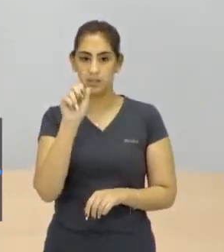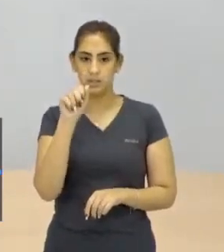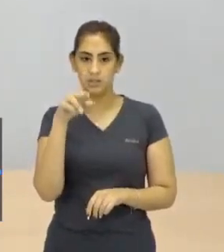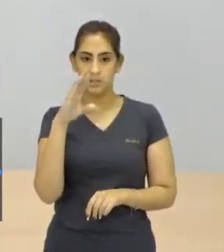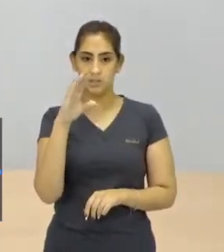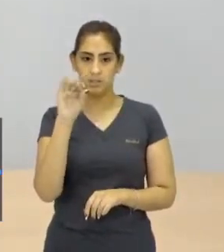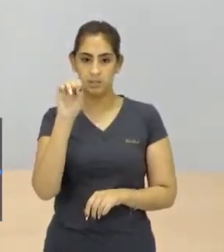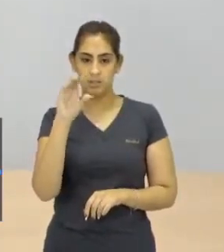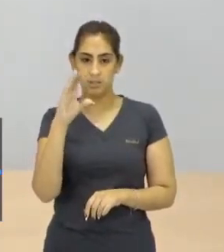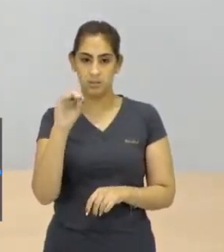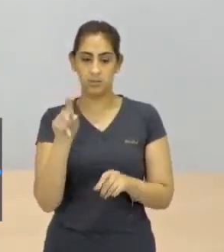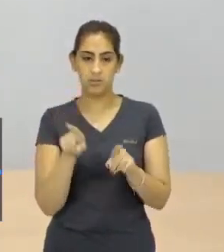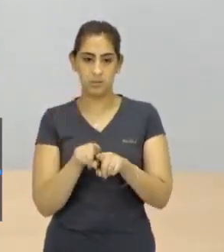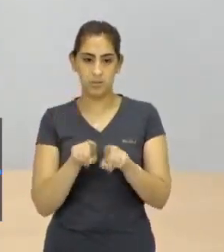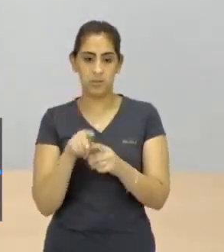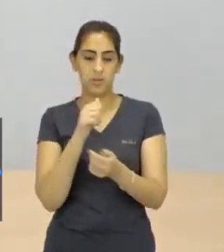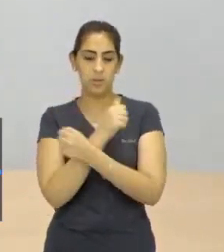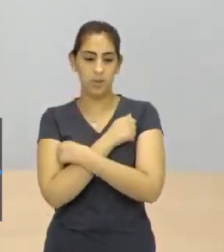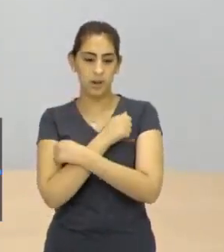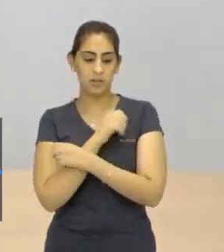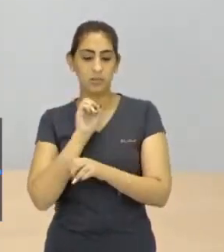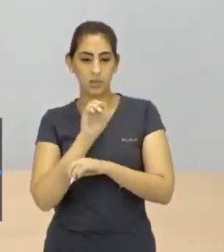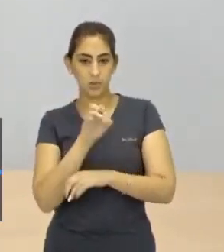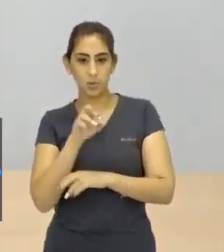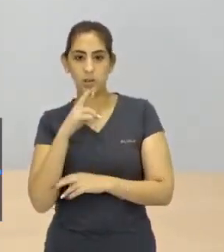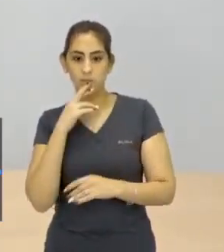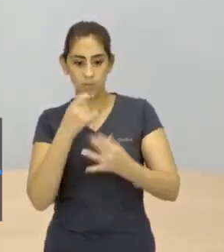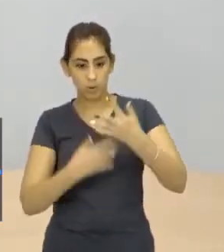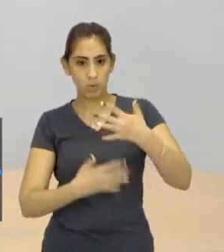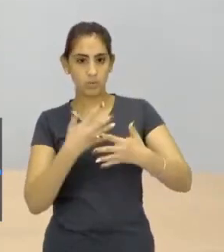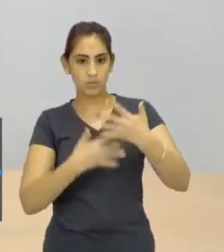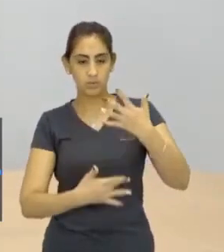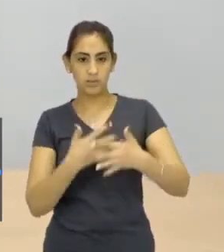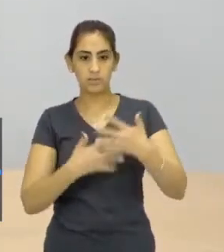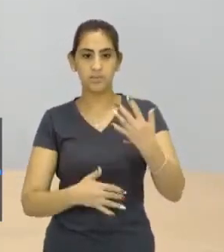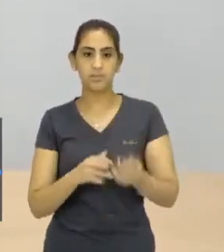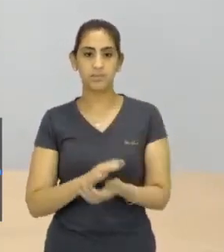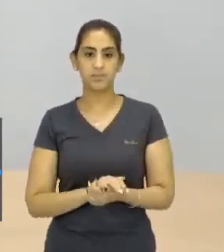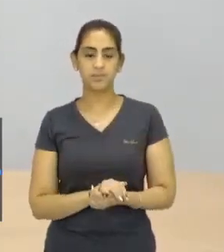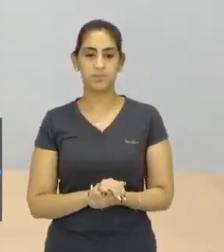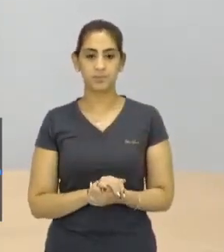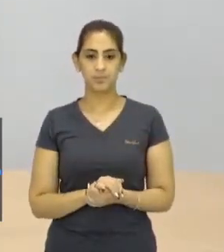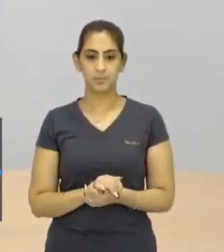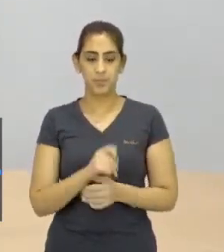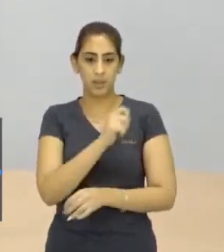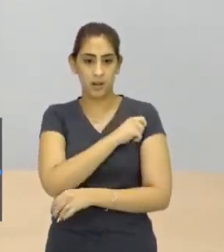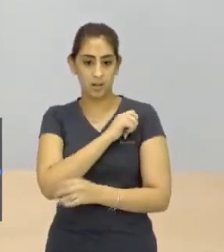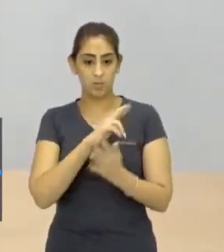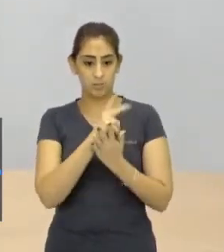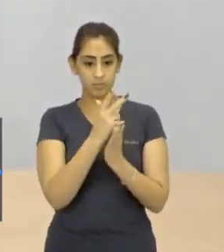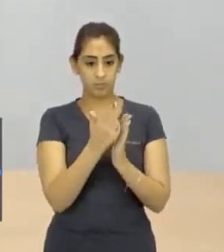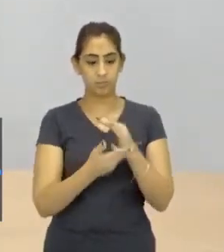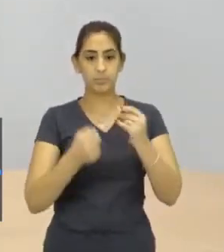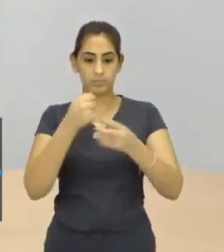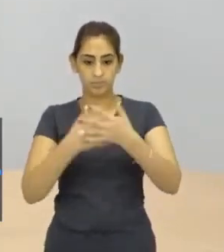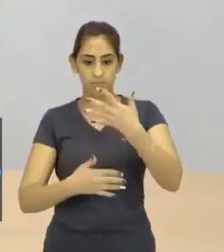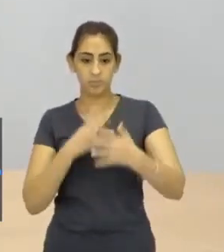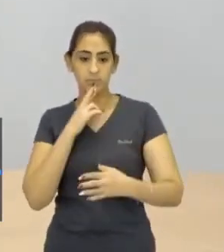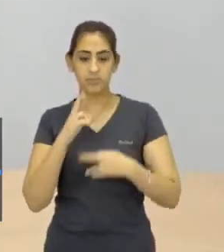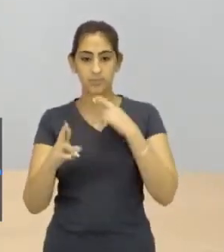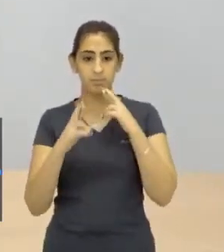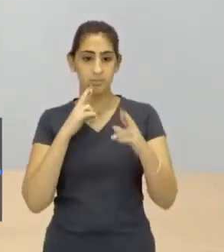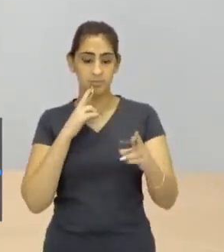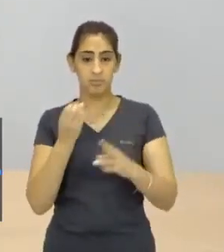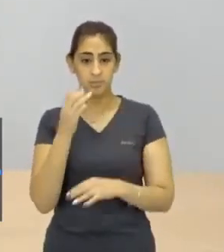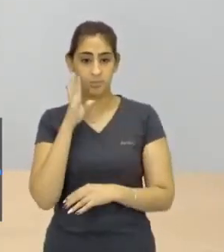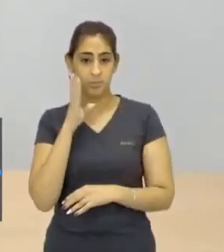da professora Vanilza, também mandou, lá do primeiro C. As alunas Rebeca, Mariana, Laura e Luana, do primeiro